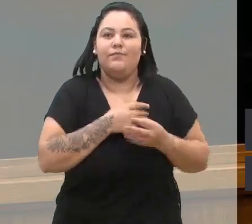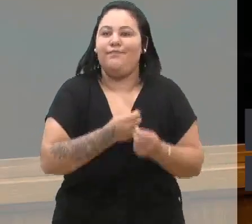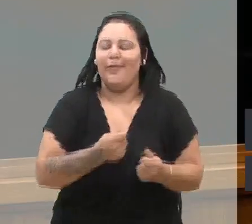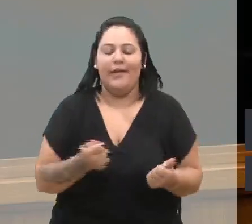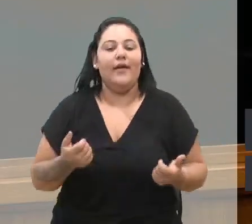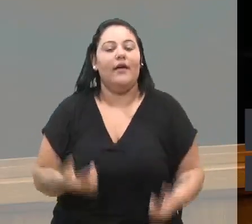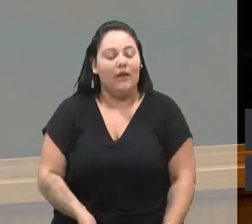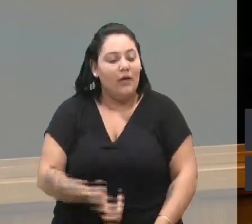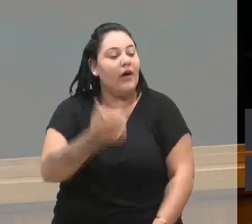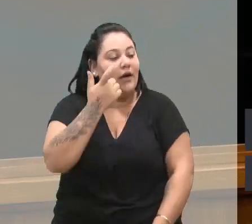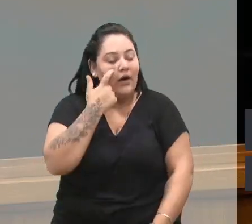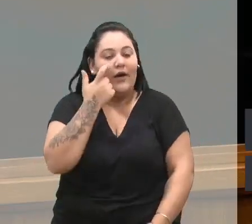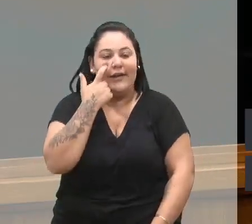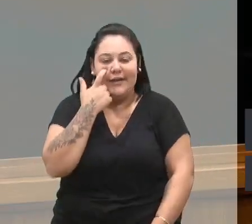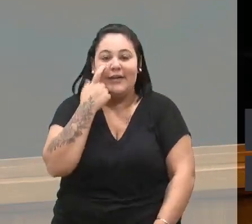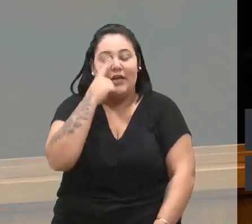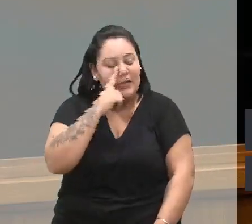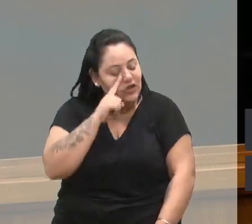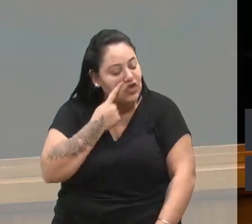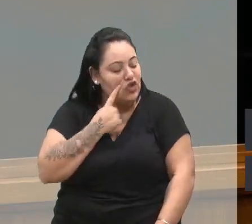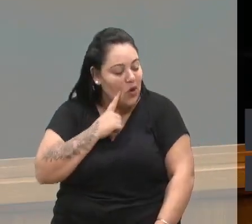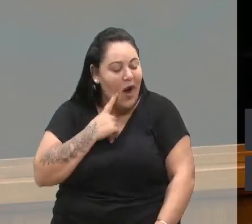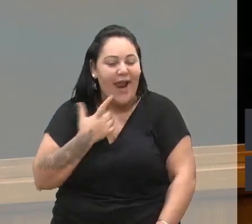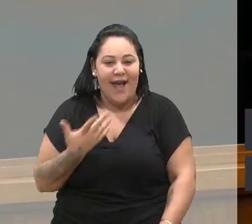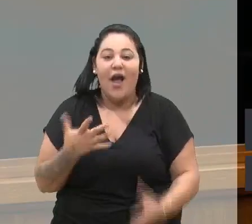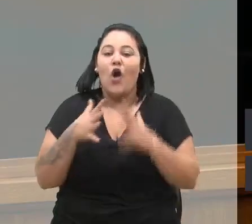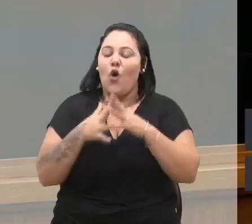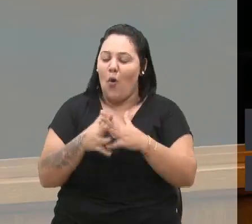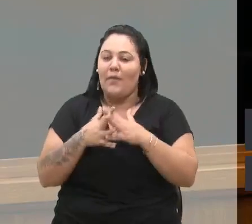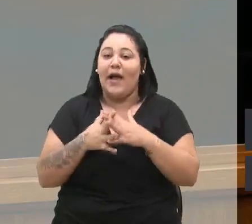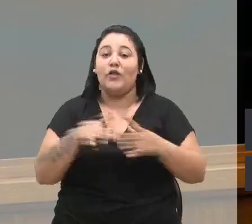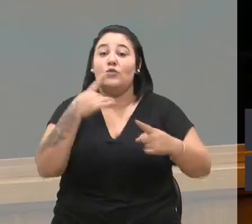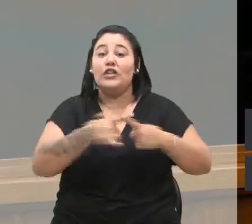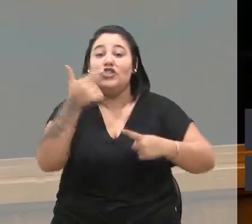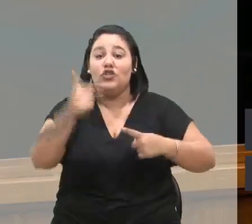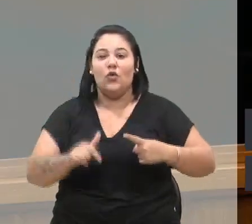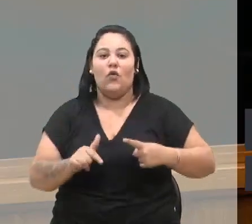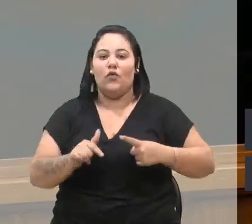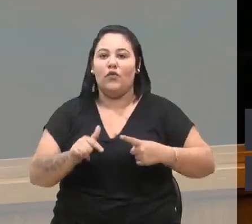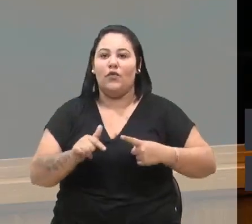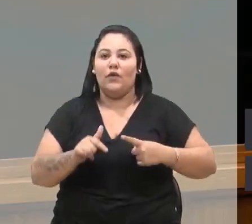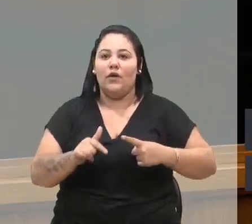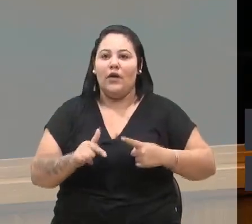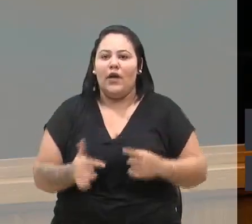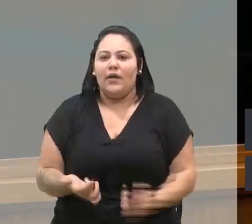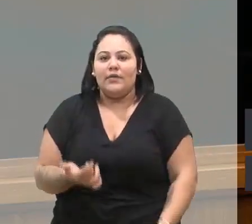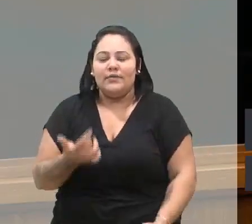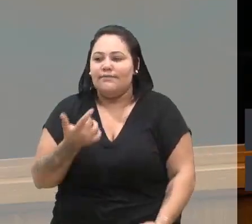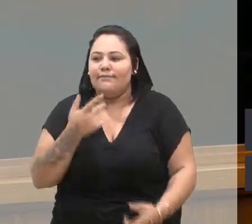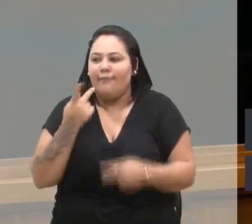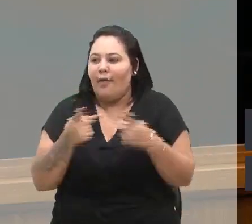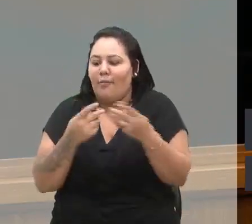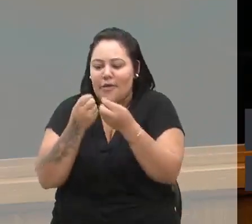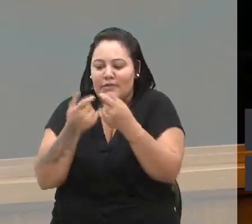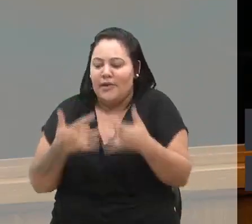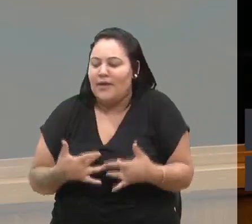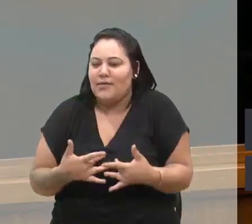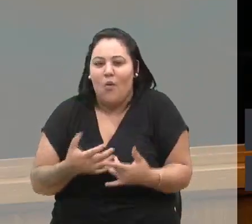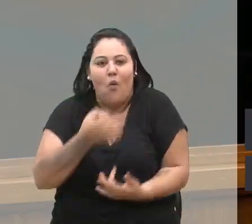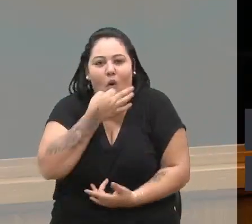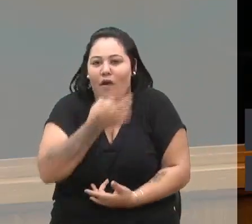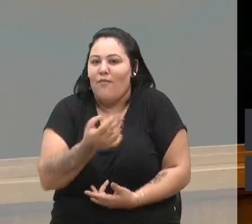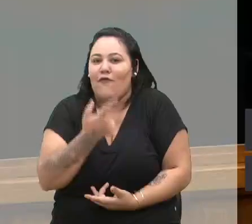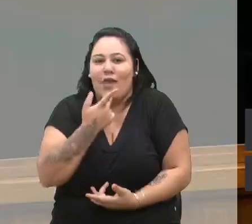olha, eu diria que é de chorar. Porque, mais uma vez, eles partem de uma premissa absurda, dizendo que a